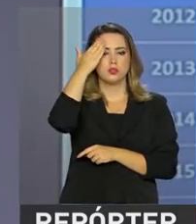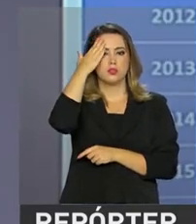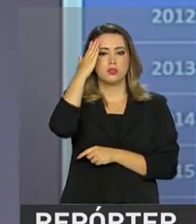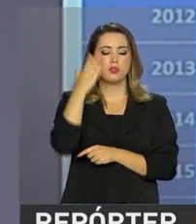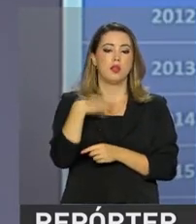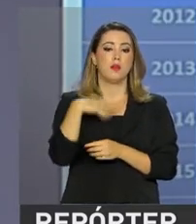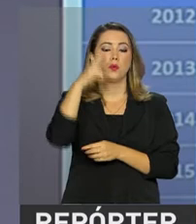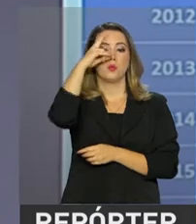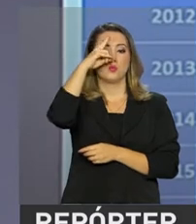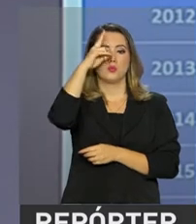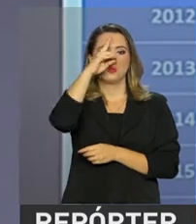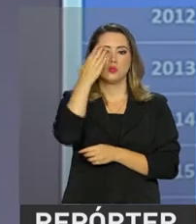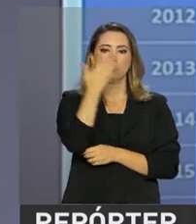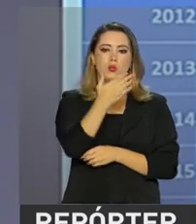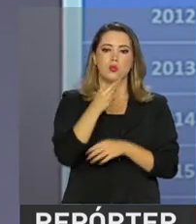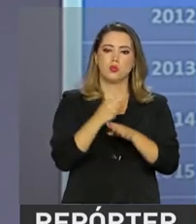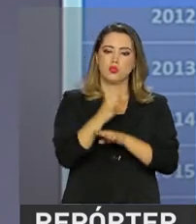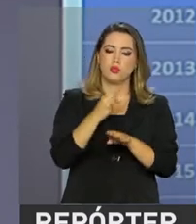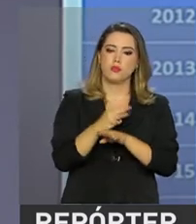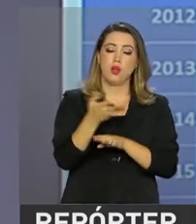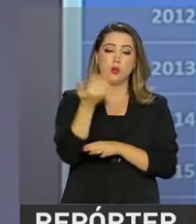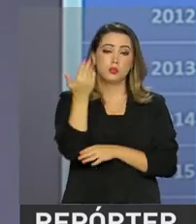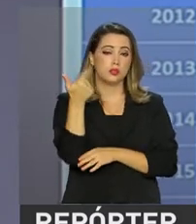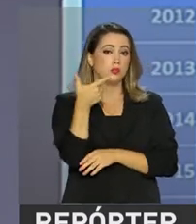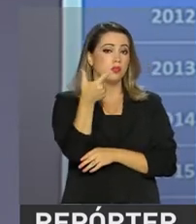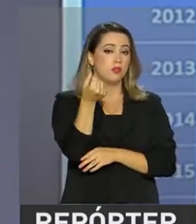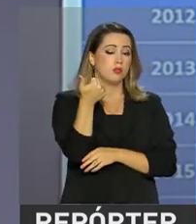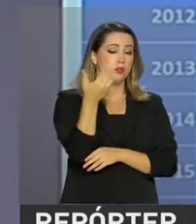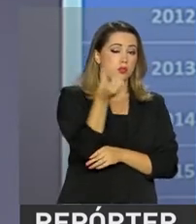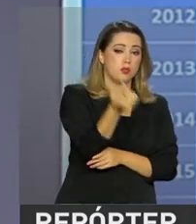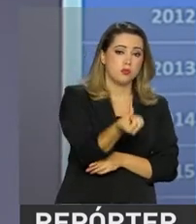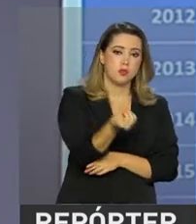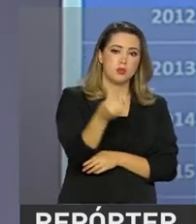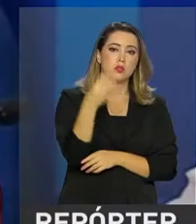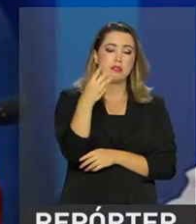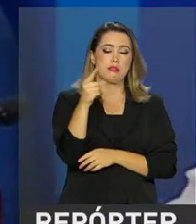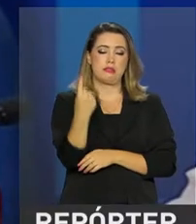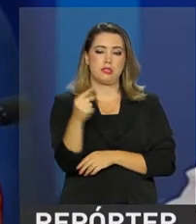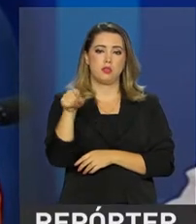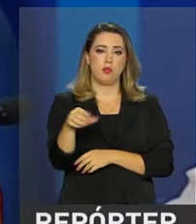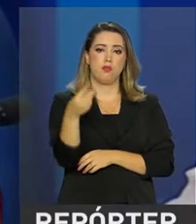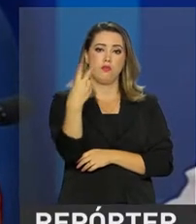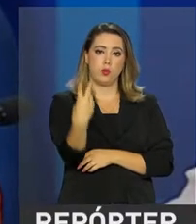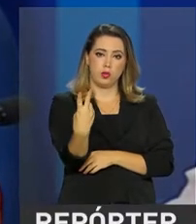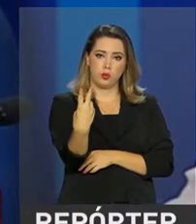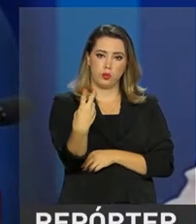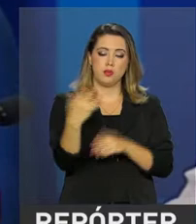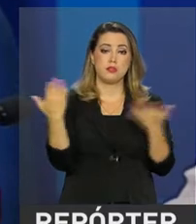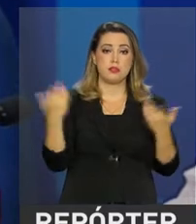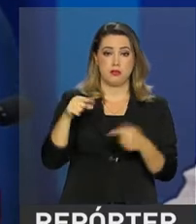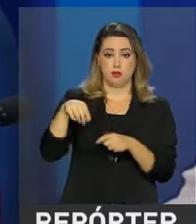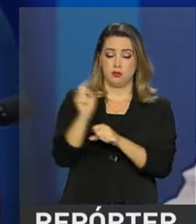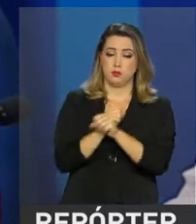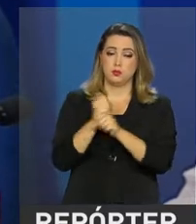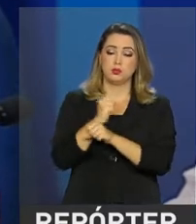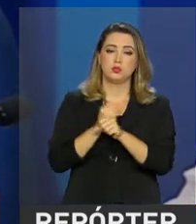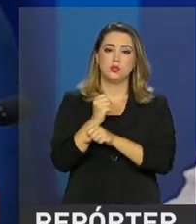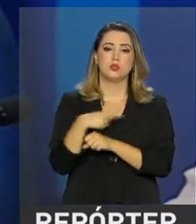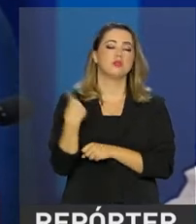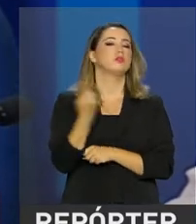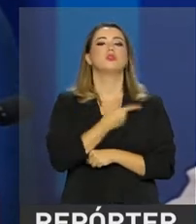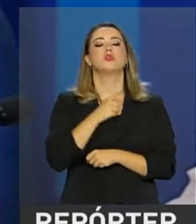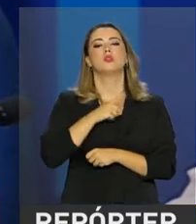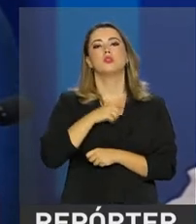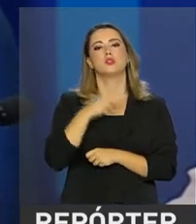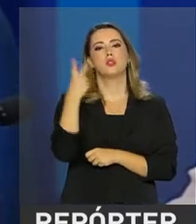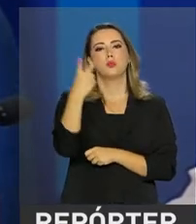estar acompanhando, até 2016 foi de 31,2 e 2017 nós temos então os dados dos